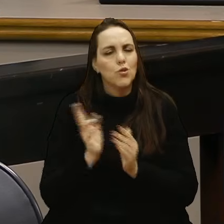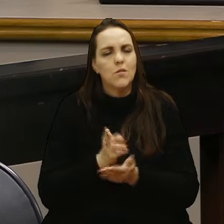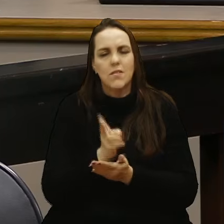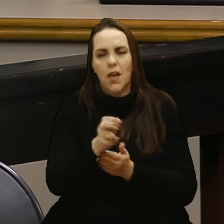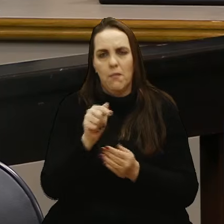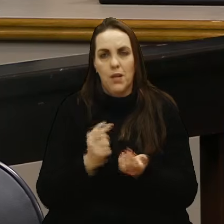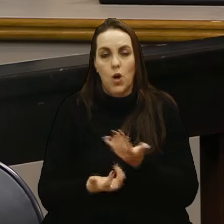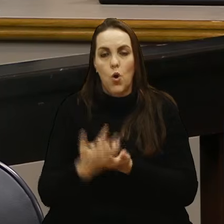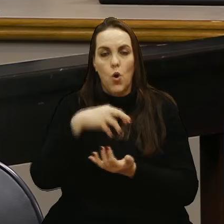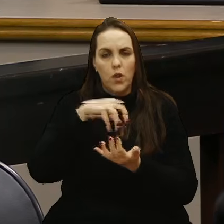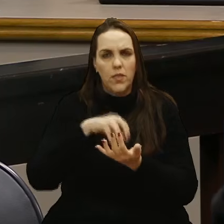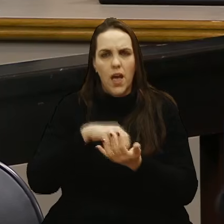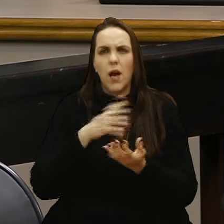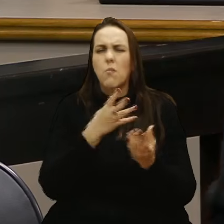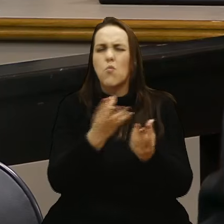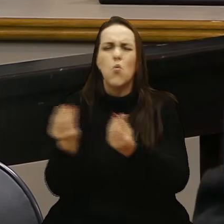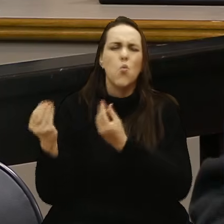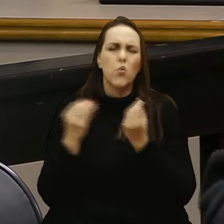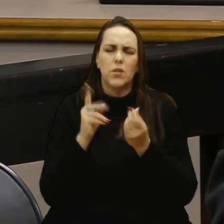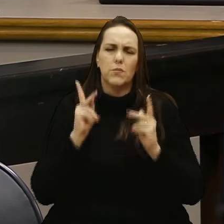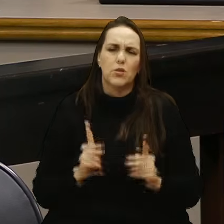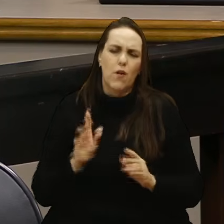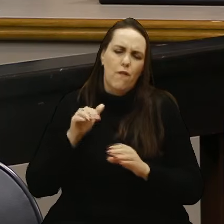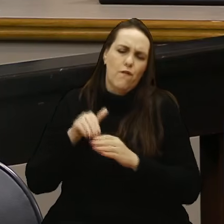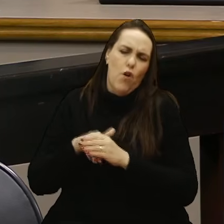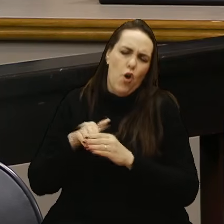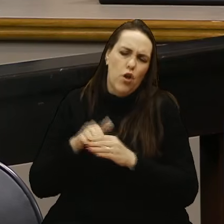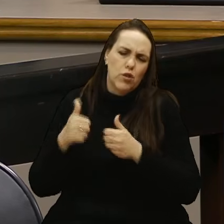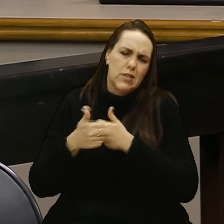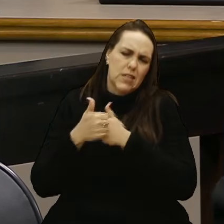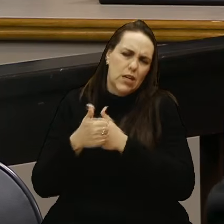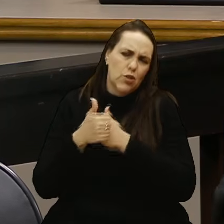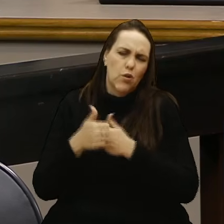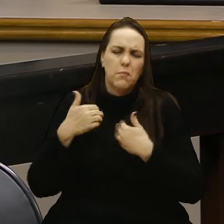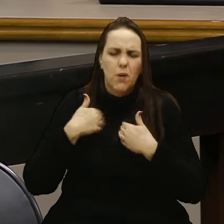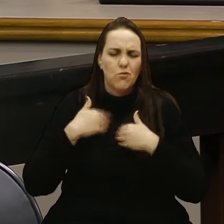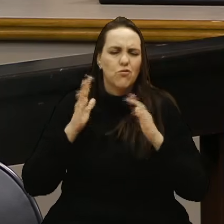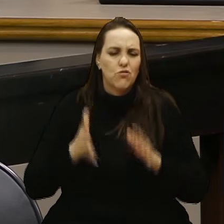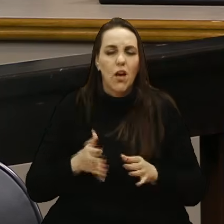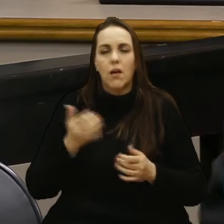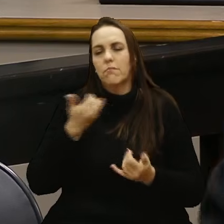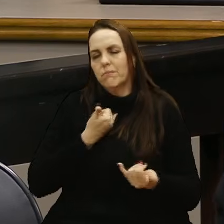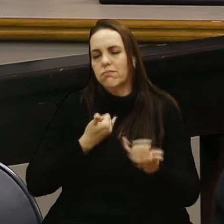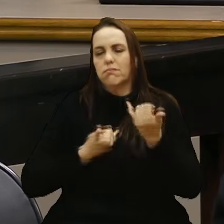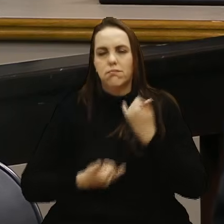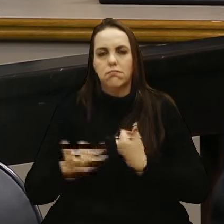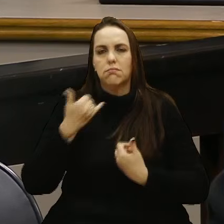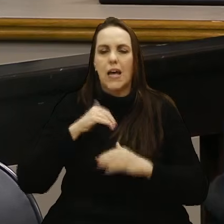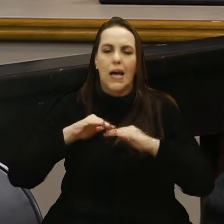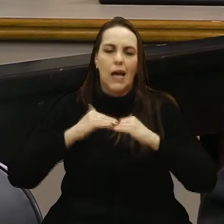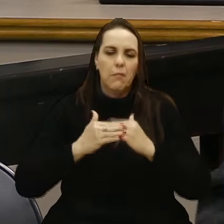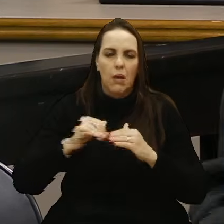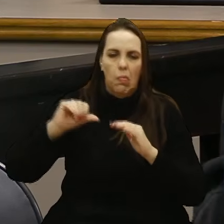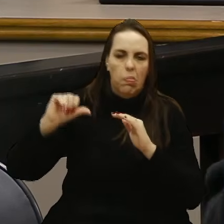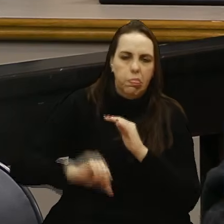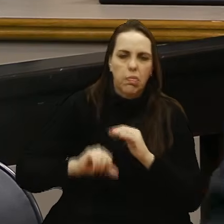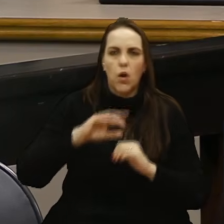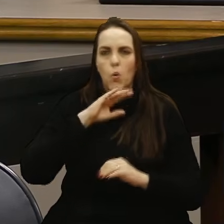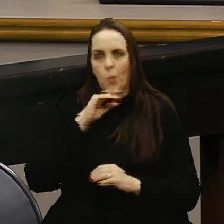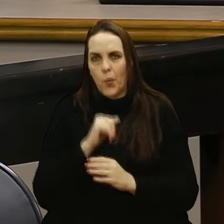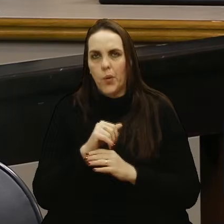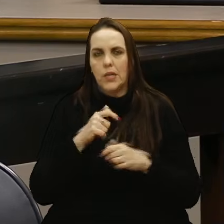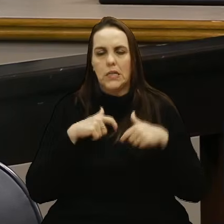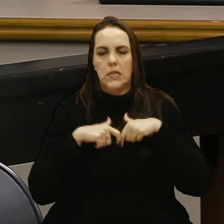Codeca, muitos eleitores, muitas pessoas também, seguidores, me mandam relatos dos caminhões, às vezes, em más condições. A questão de